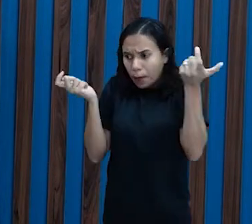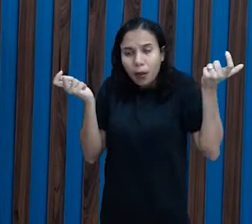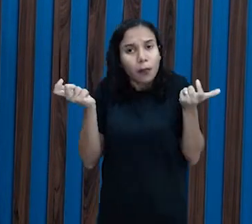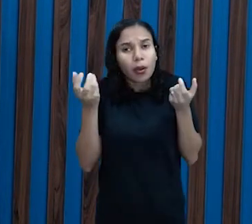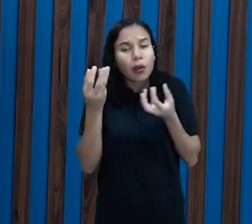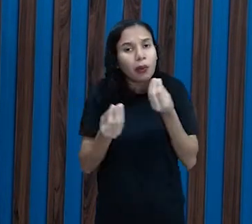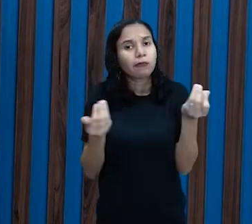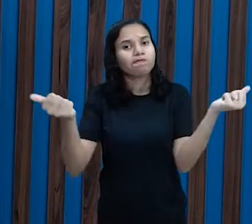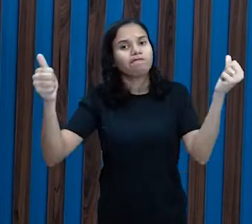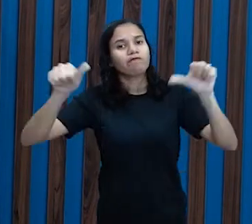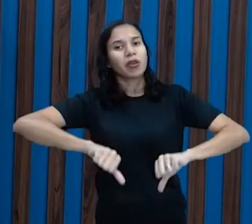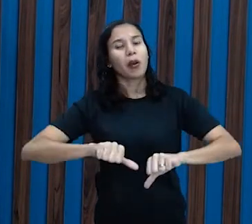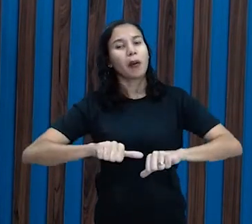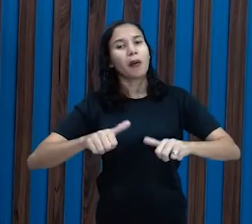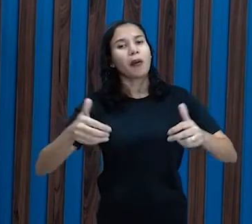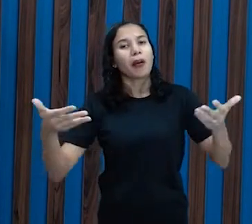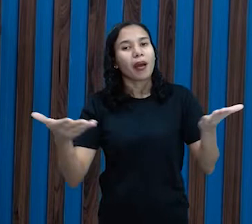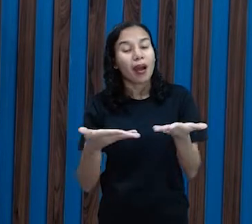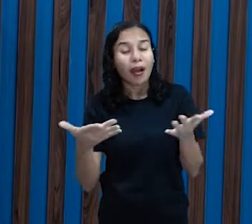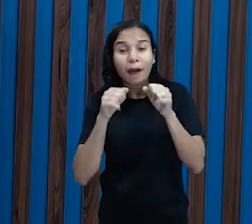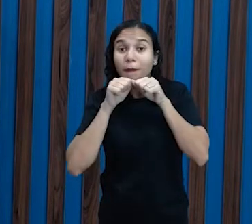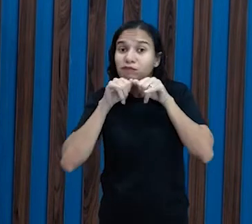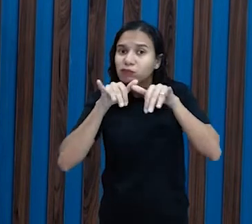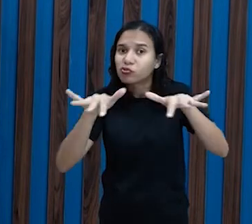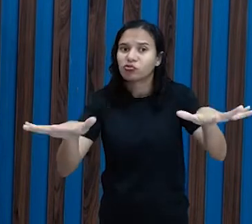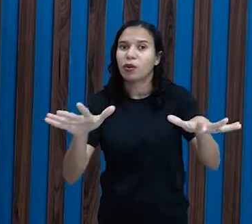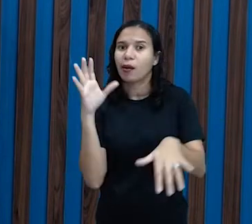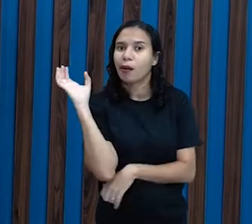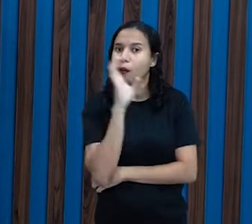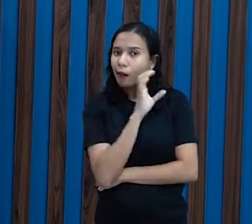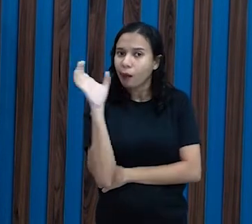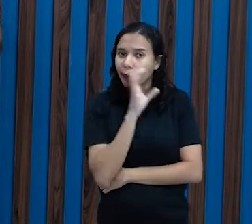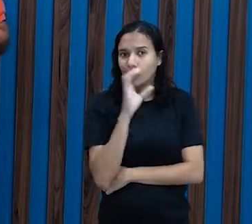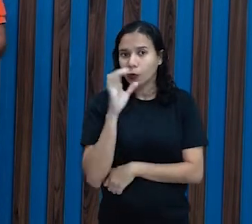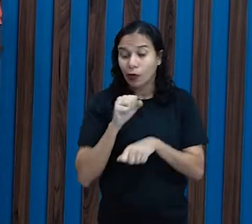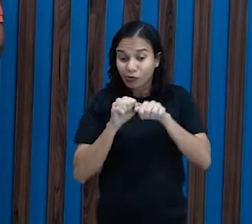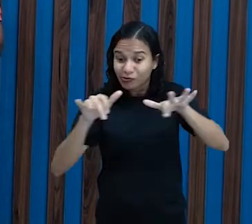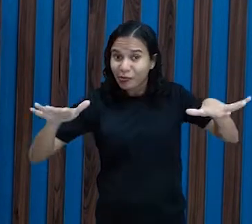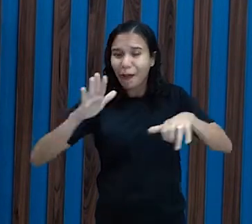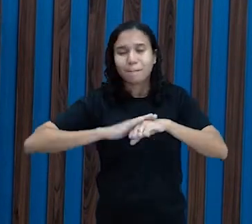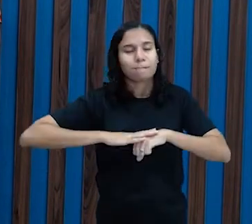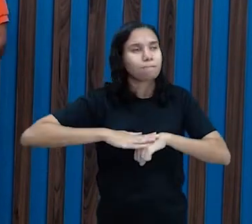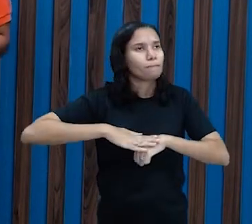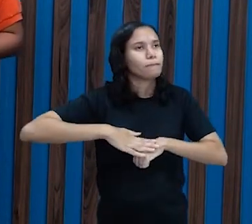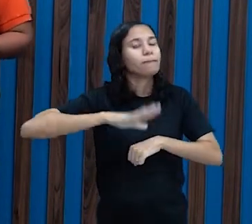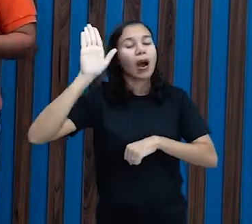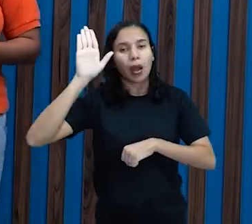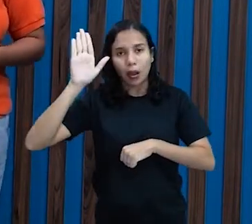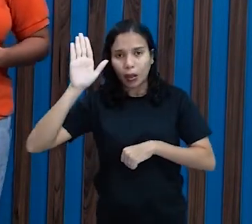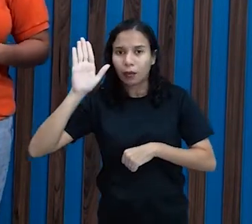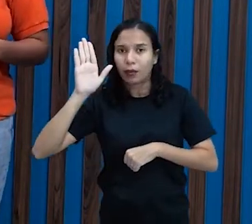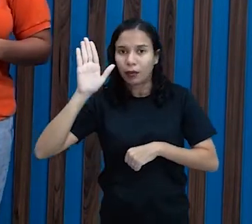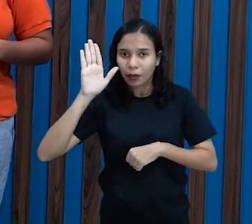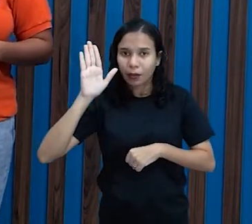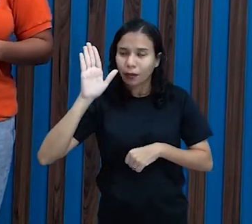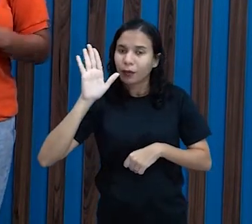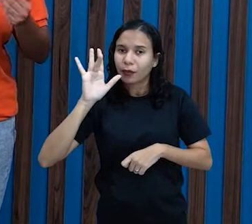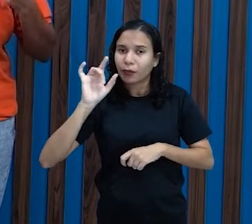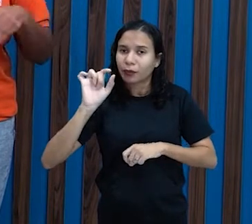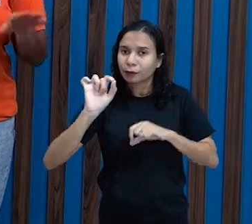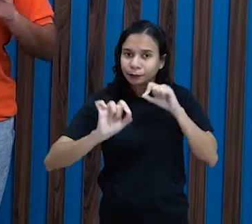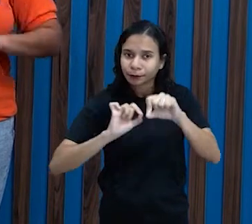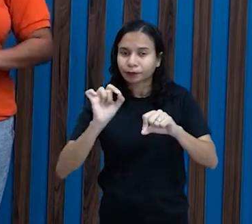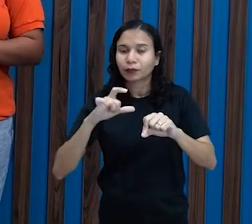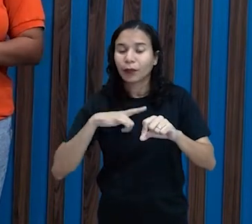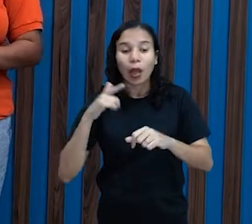o agravante que agora a disseminação dessas fake news é muito mais rápida, é muito